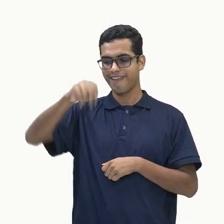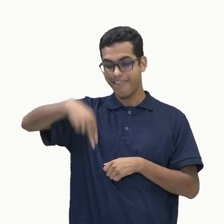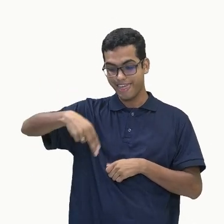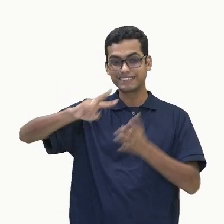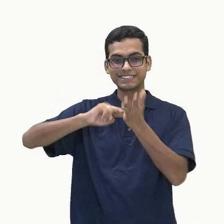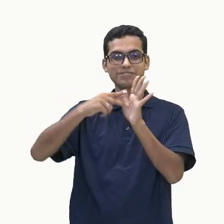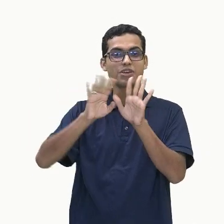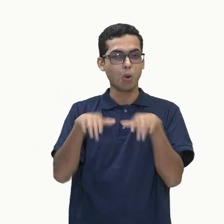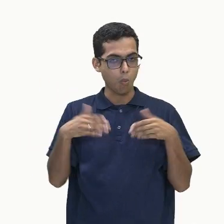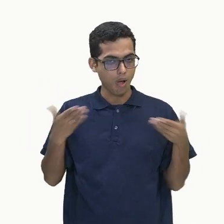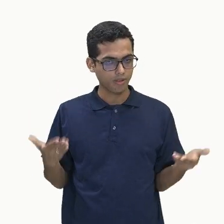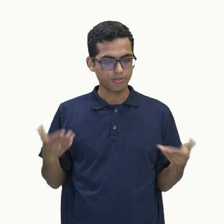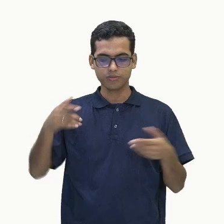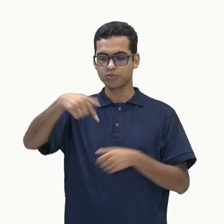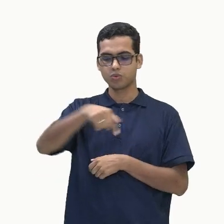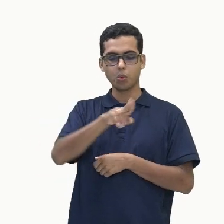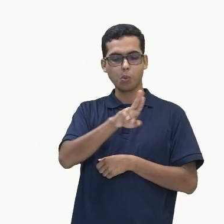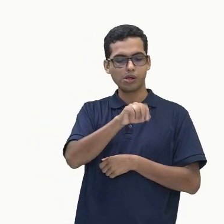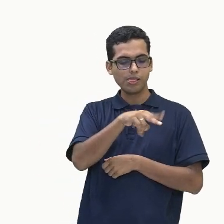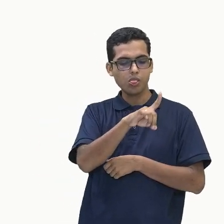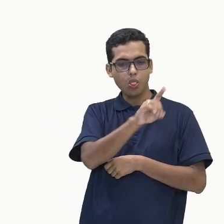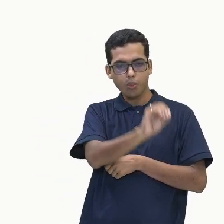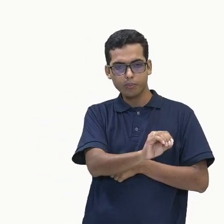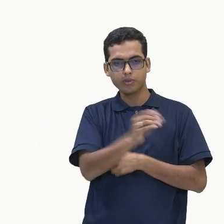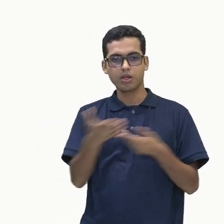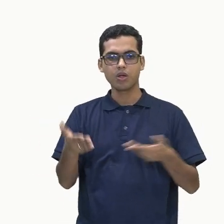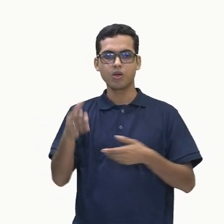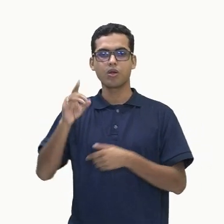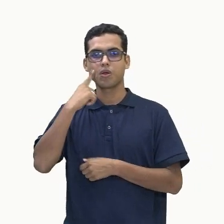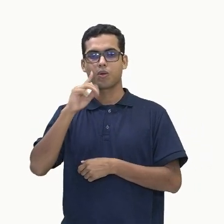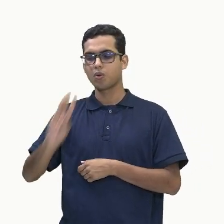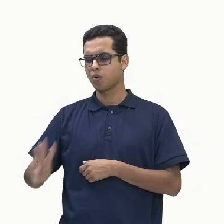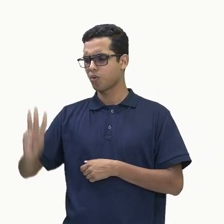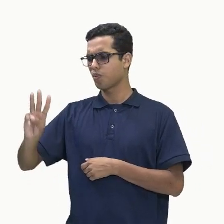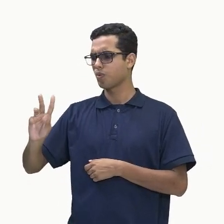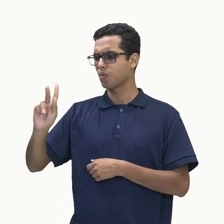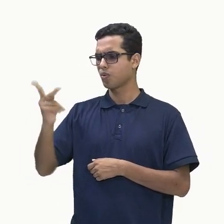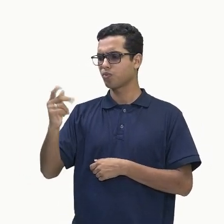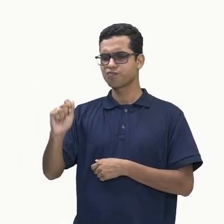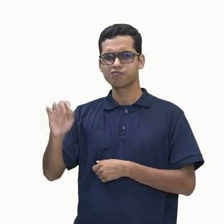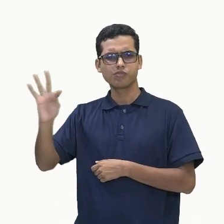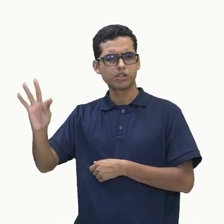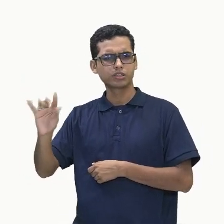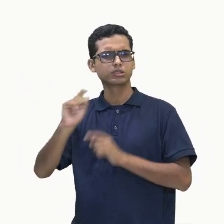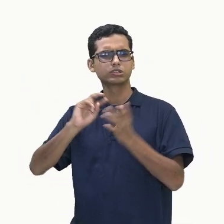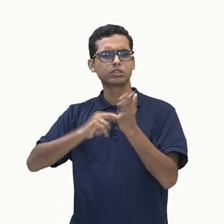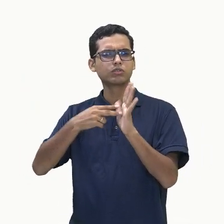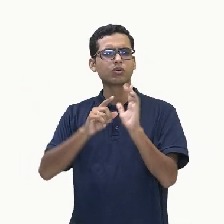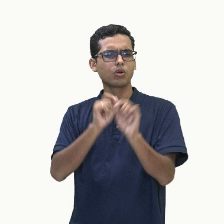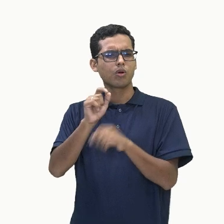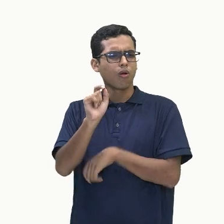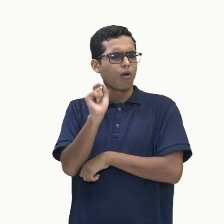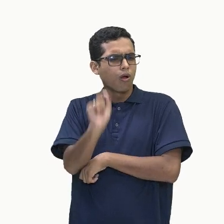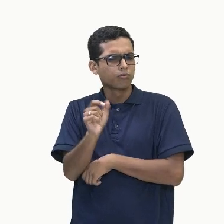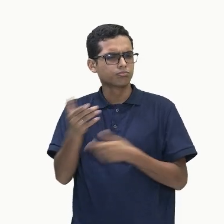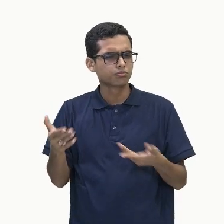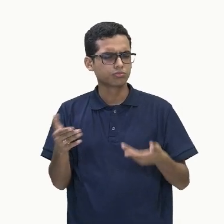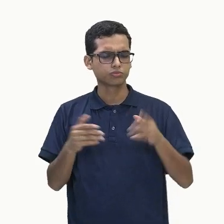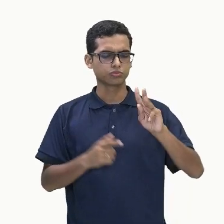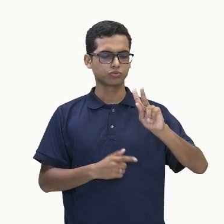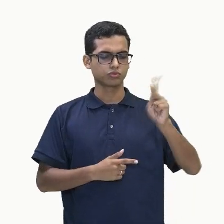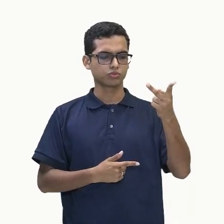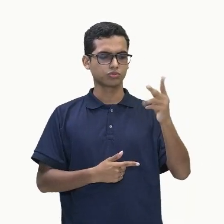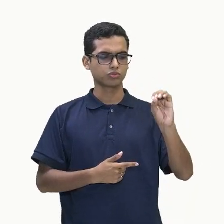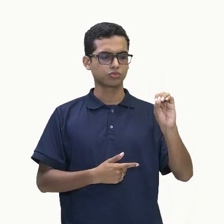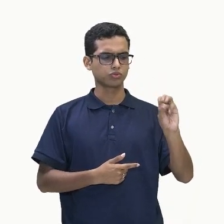como, ok? Então nós temos aí, ó, why am I eating chocolate? Por que eu estou comendo chocolate se